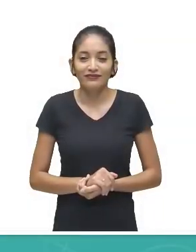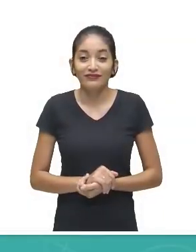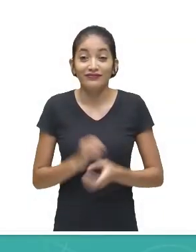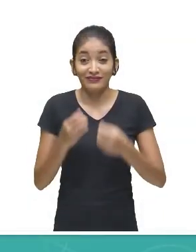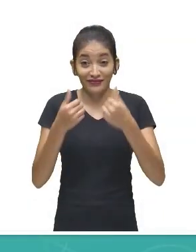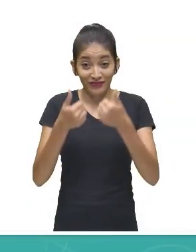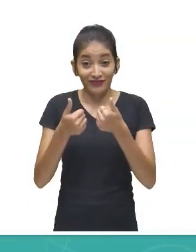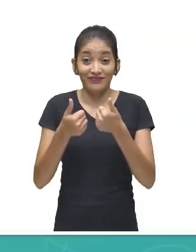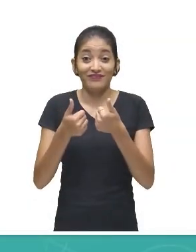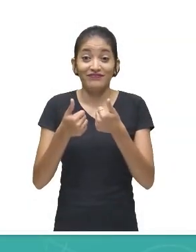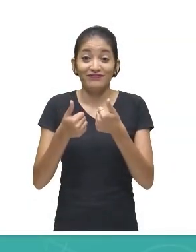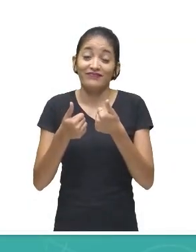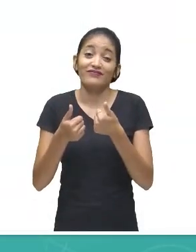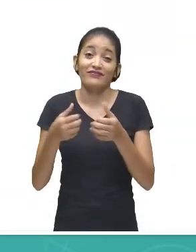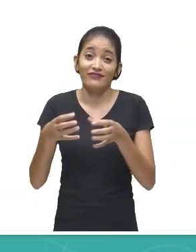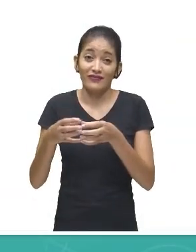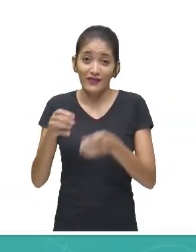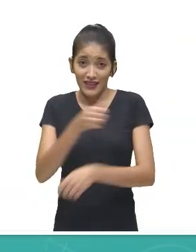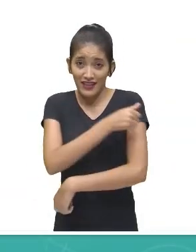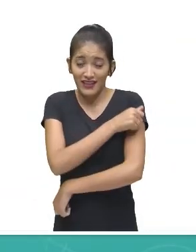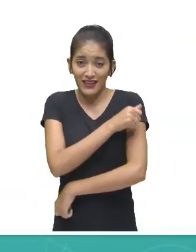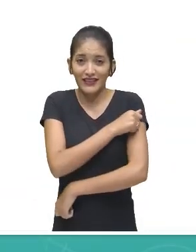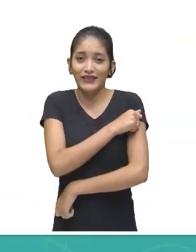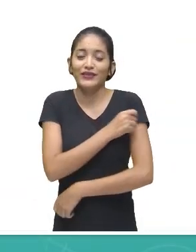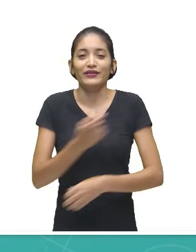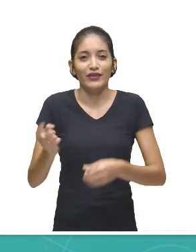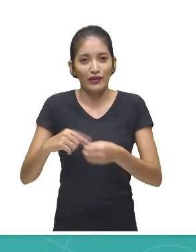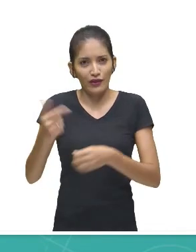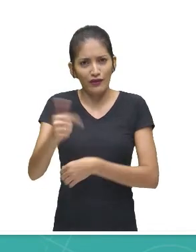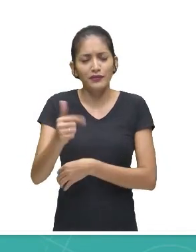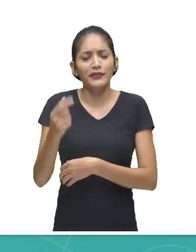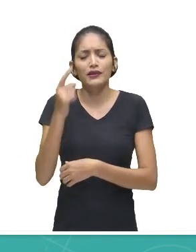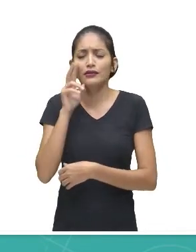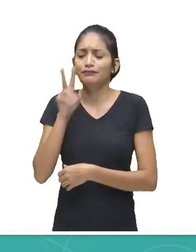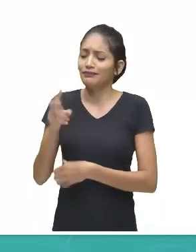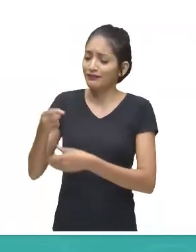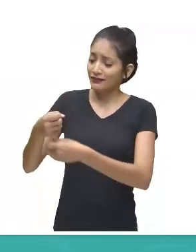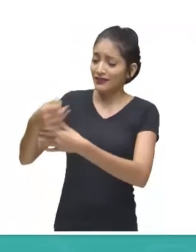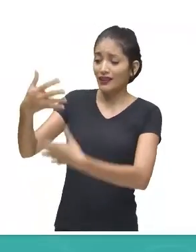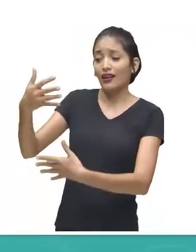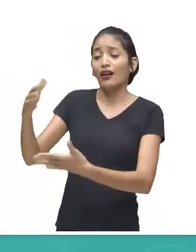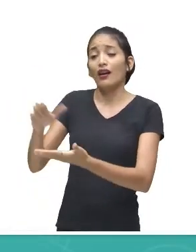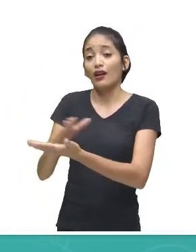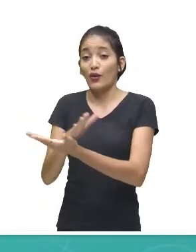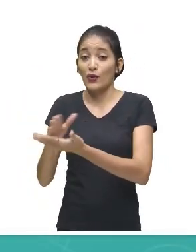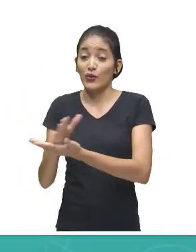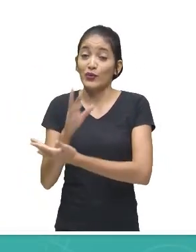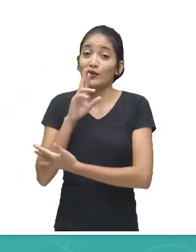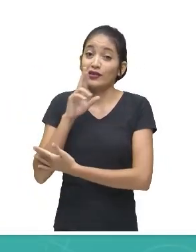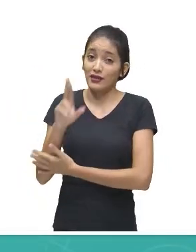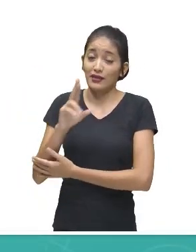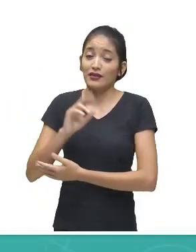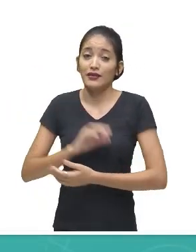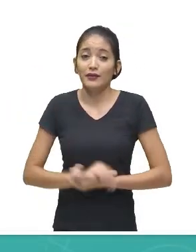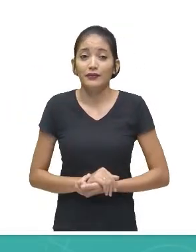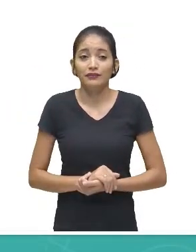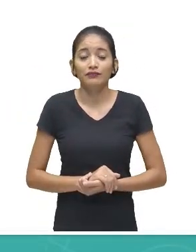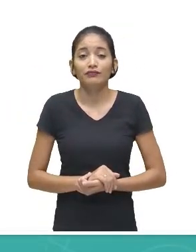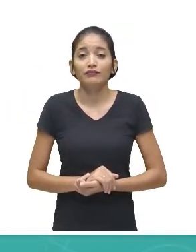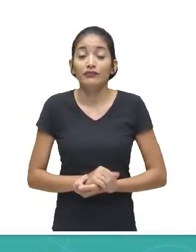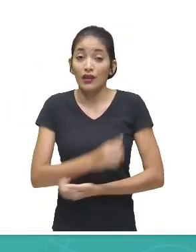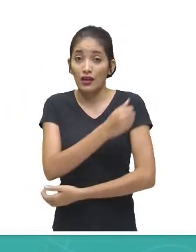Muito bem, turmas, voltando com vocês. Estou vendo aqui no chat algumas respostas, né? A